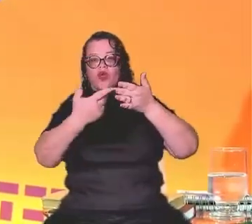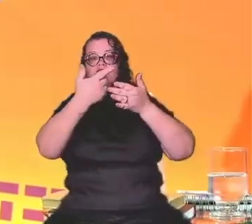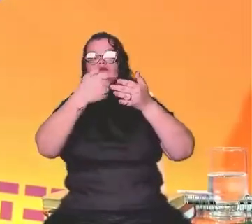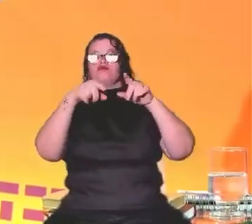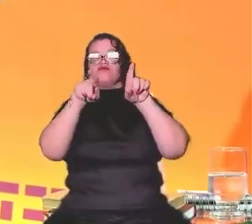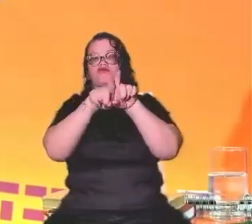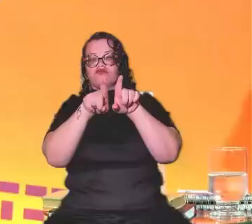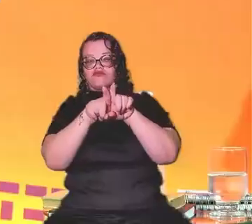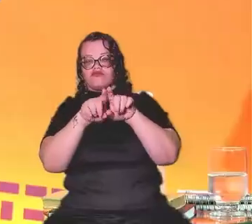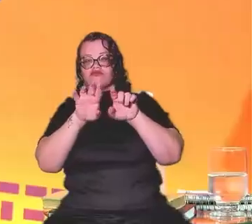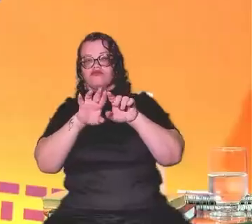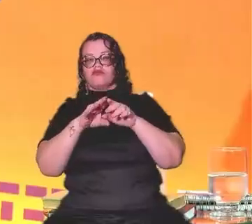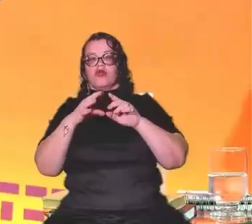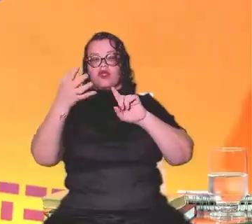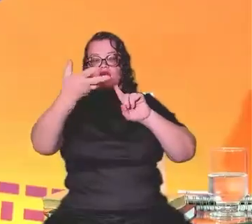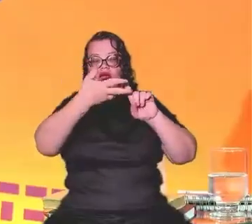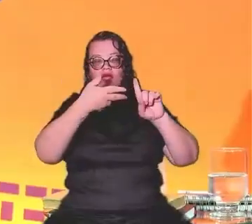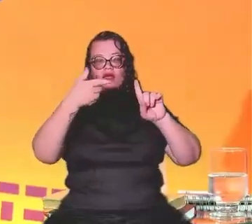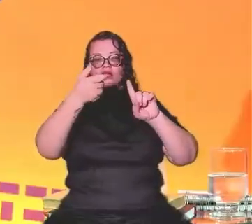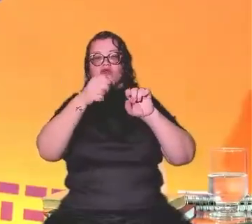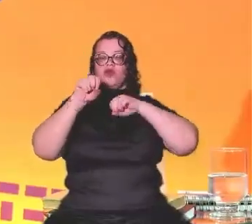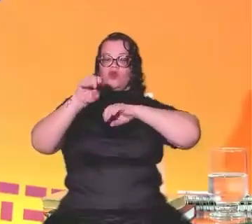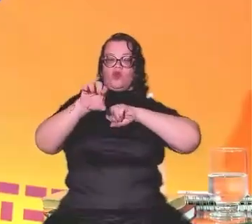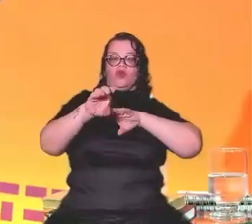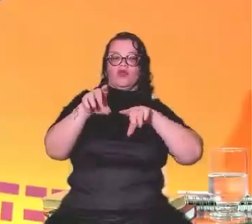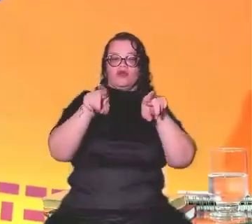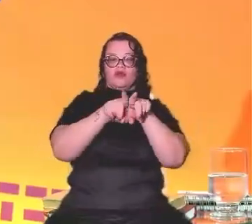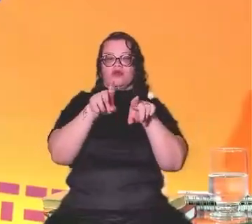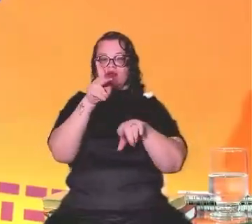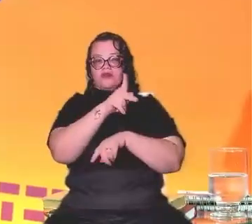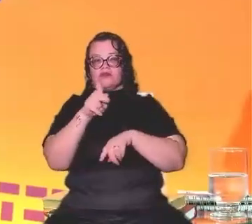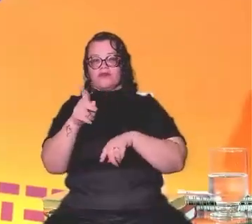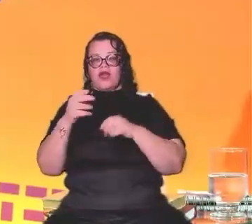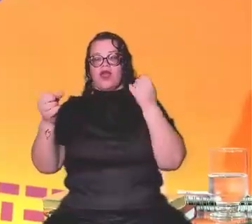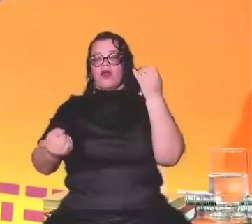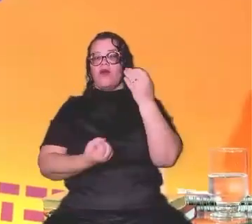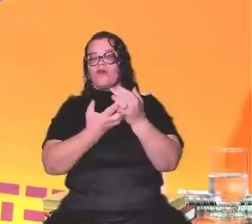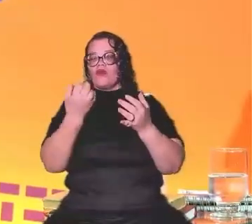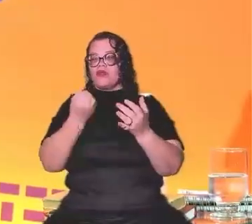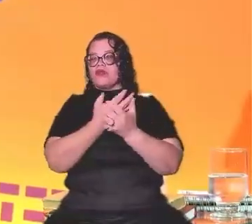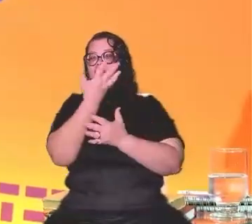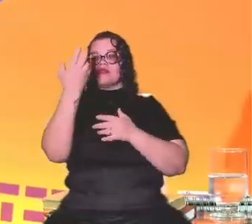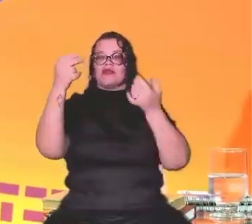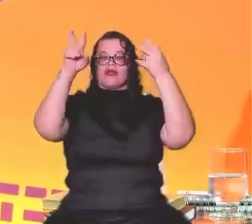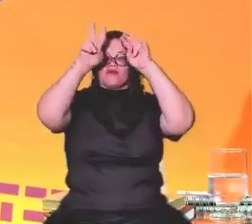crianças. Então, a gente falar de poesia, visualidade, né,